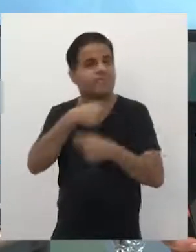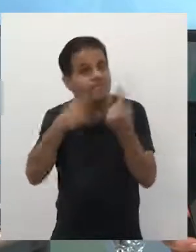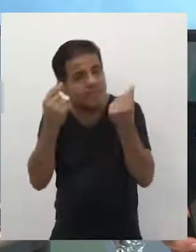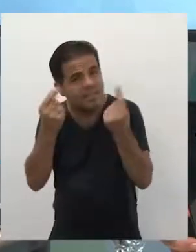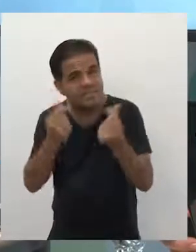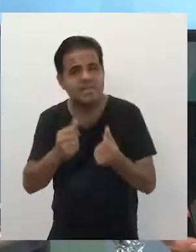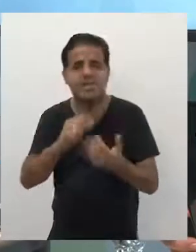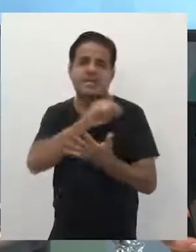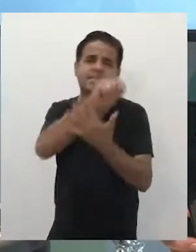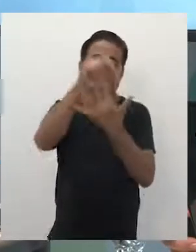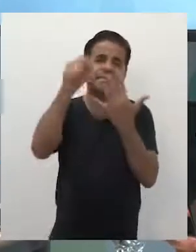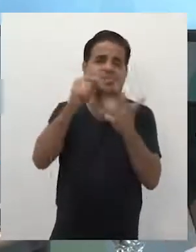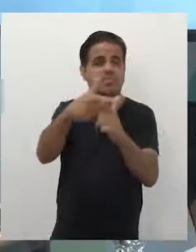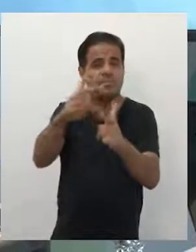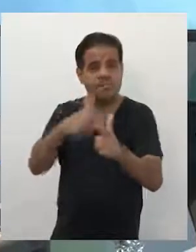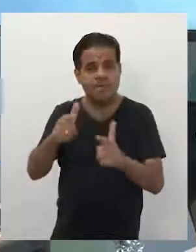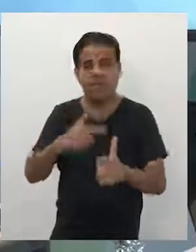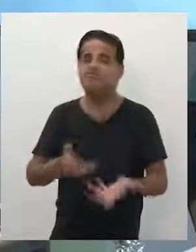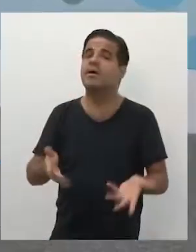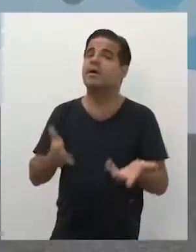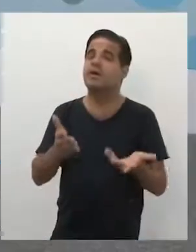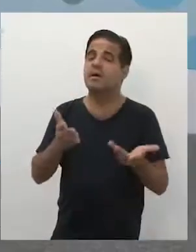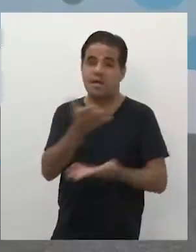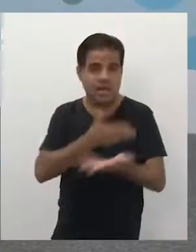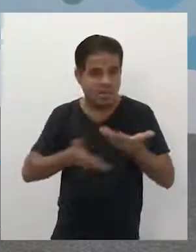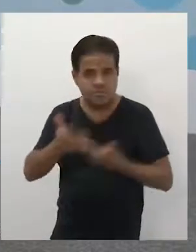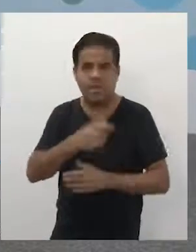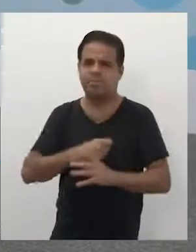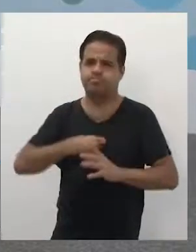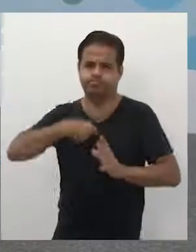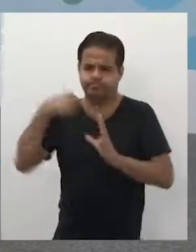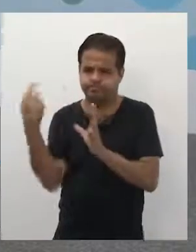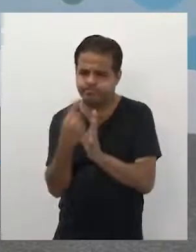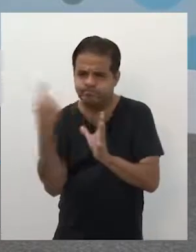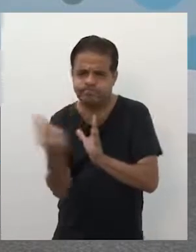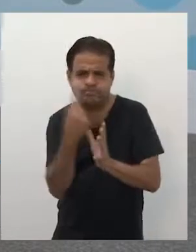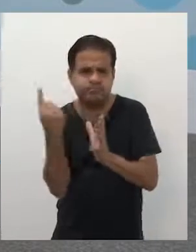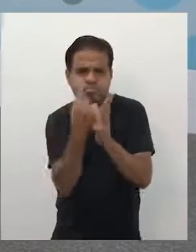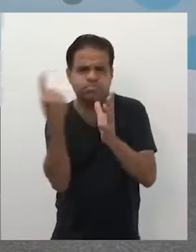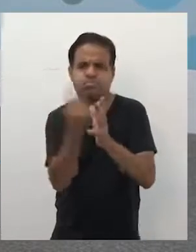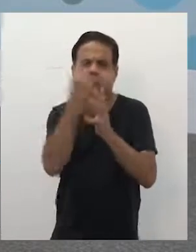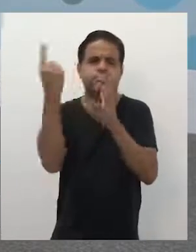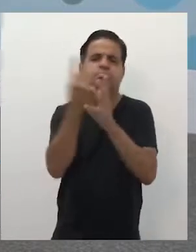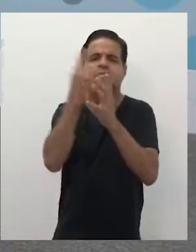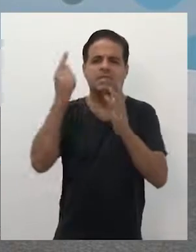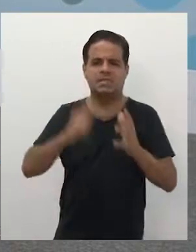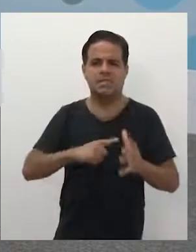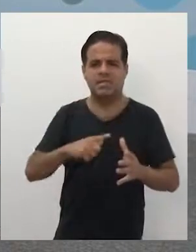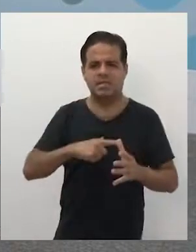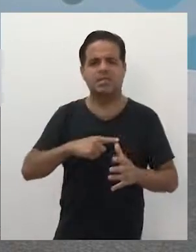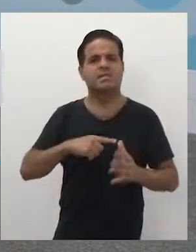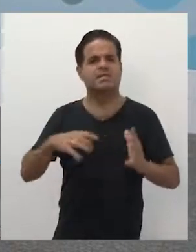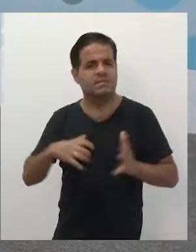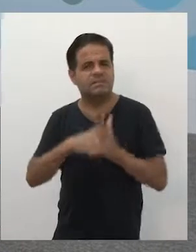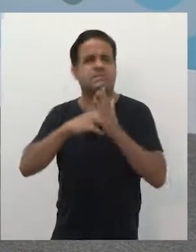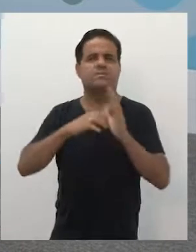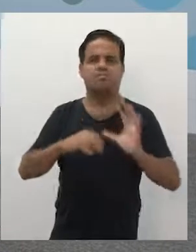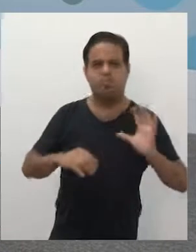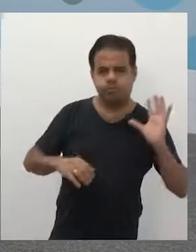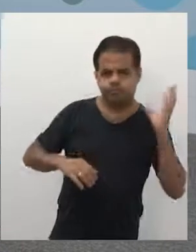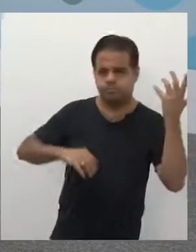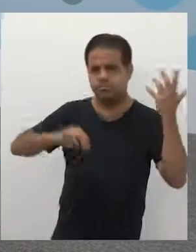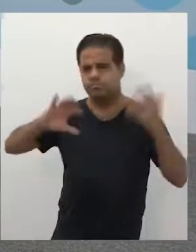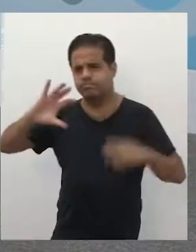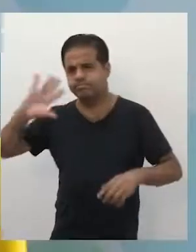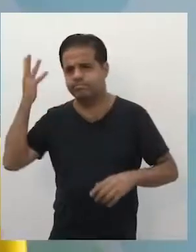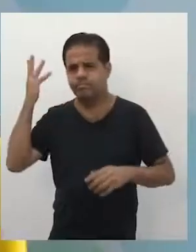financeiros, N problemas. E muitos relacionados a furacões ou coisas do tipo assim, né? Incidentes.